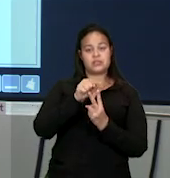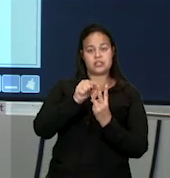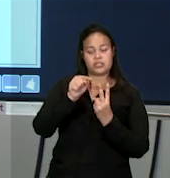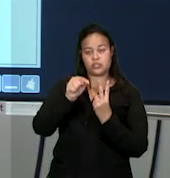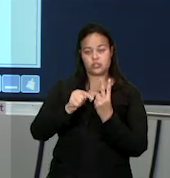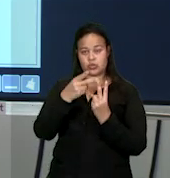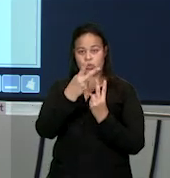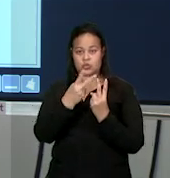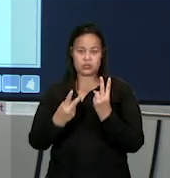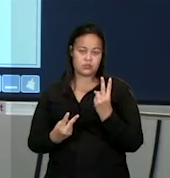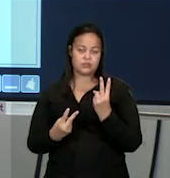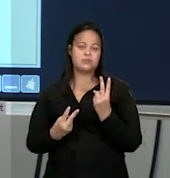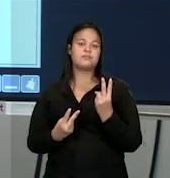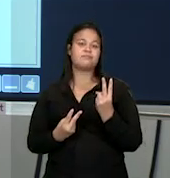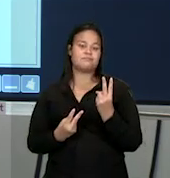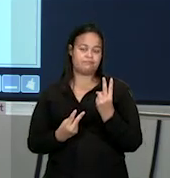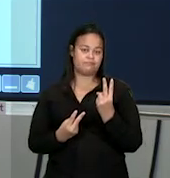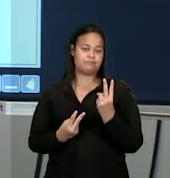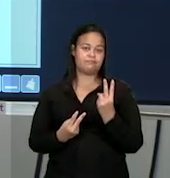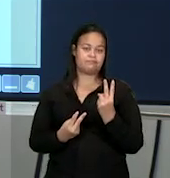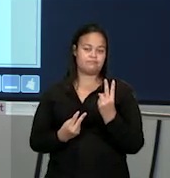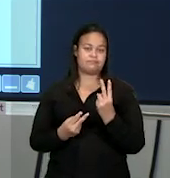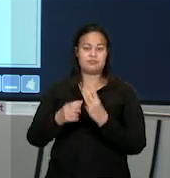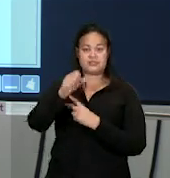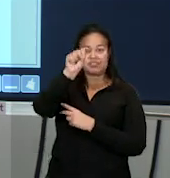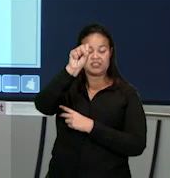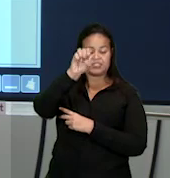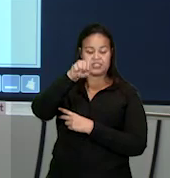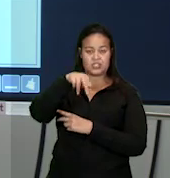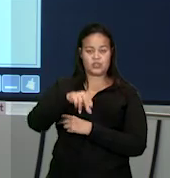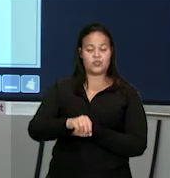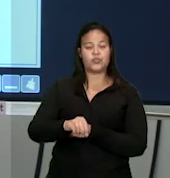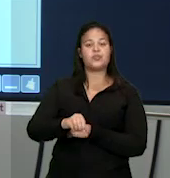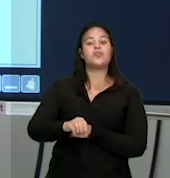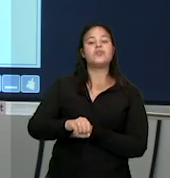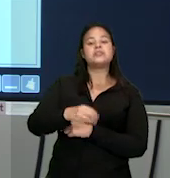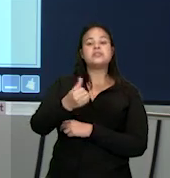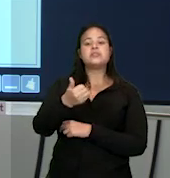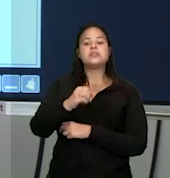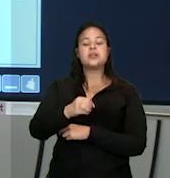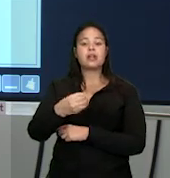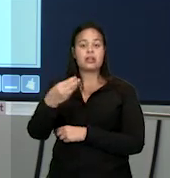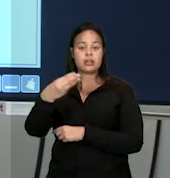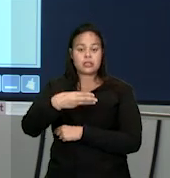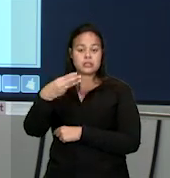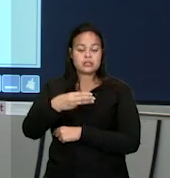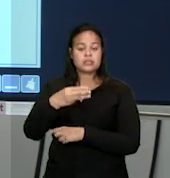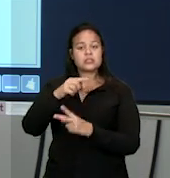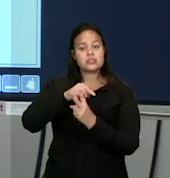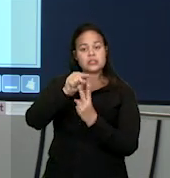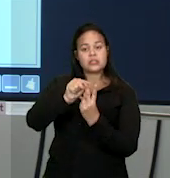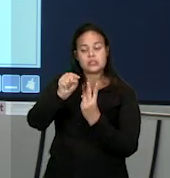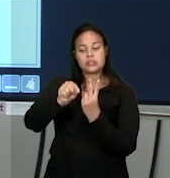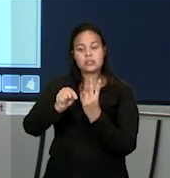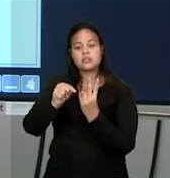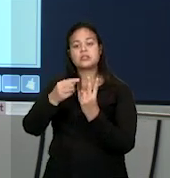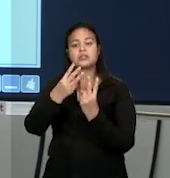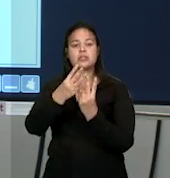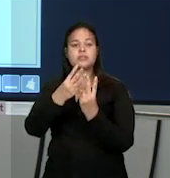sobre 2. Seno de 60 é o terceiro. Se é o terceiro, raiz de 3 sobre